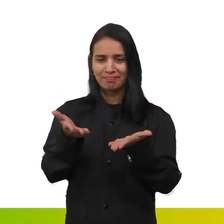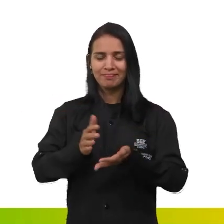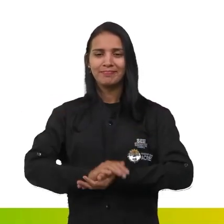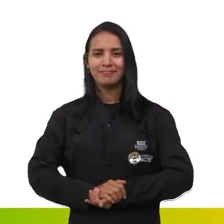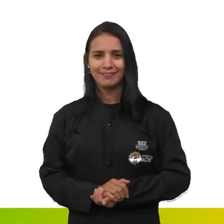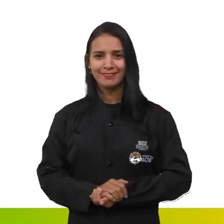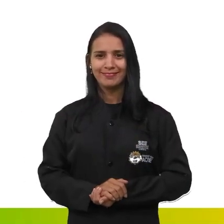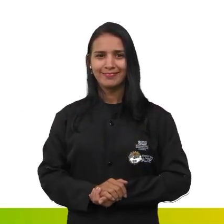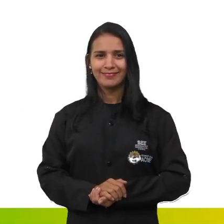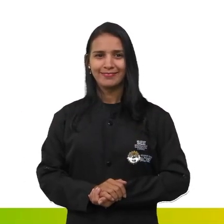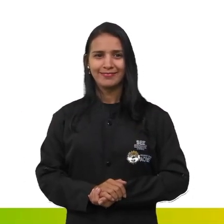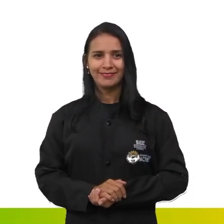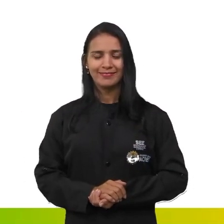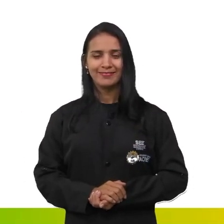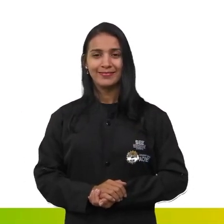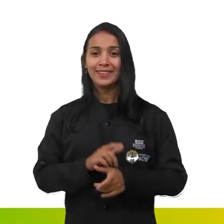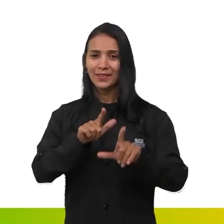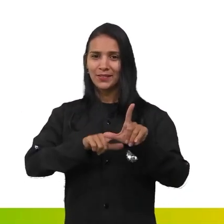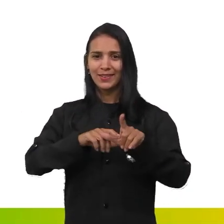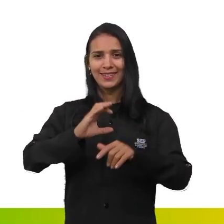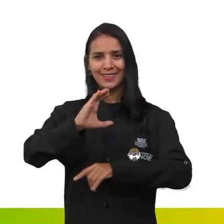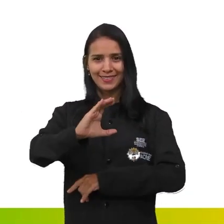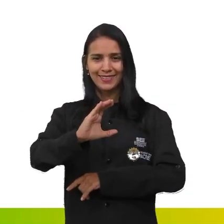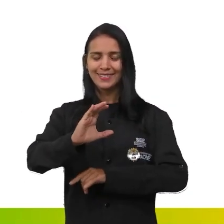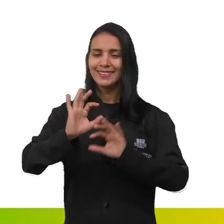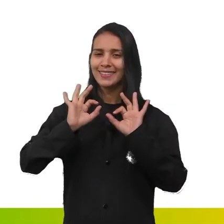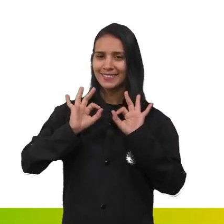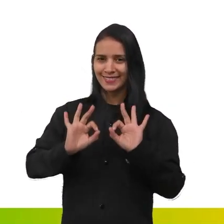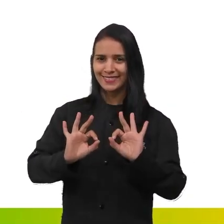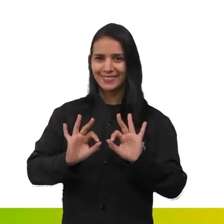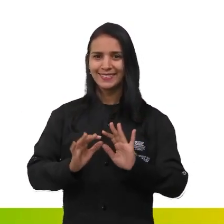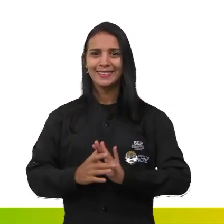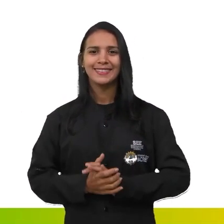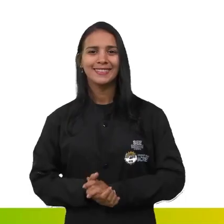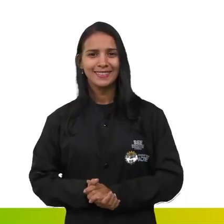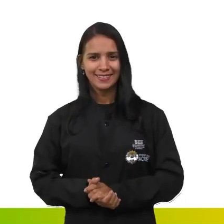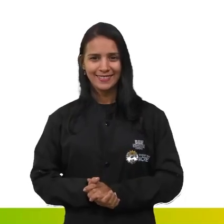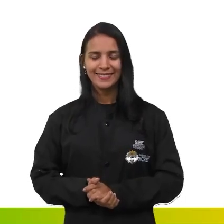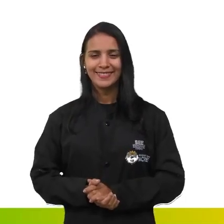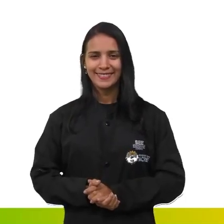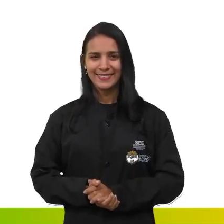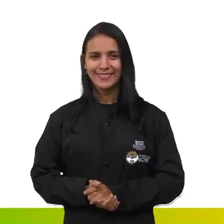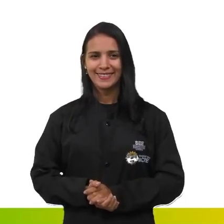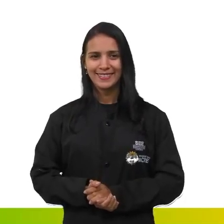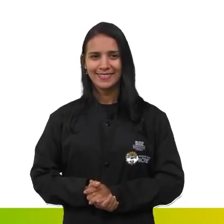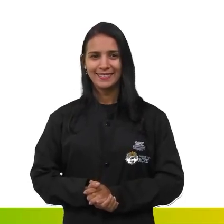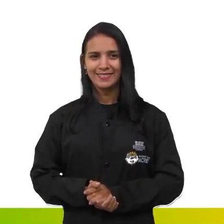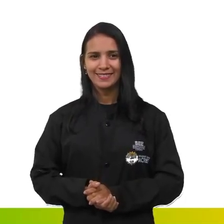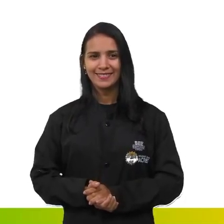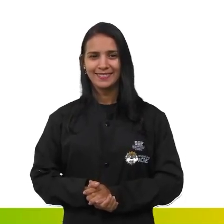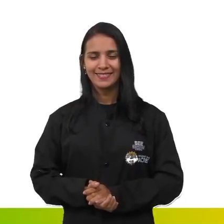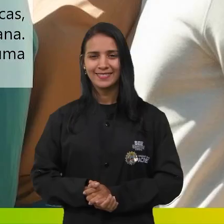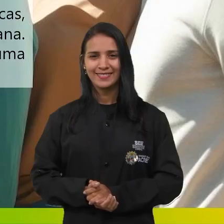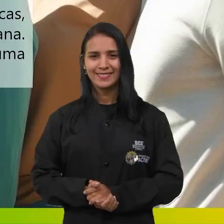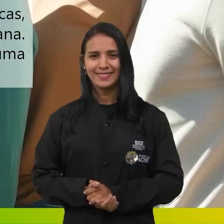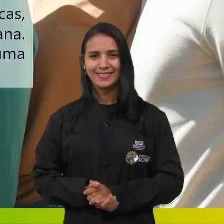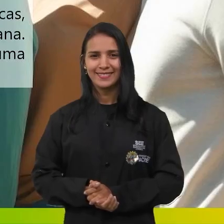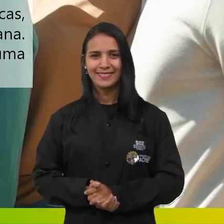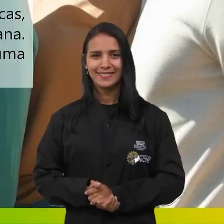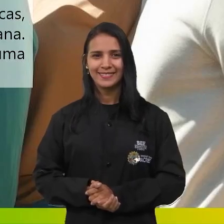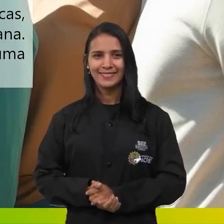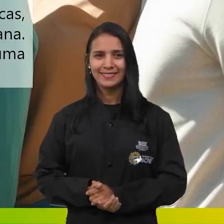certo? Então, a alternativa correta é a letra C, tá? Letra C na tela, conforme